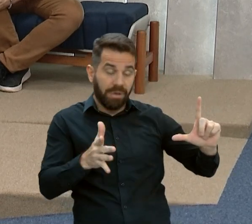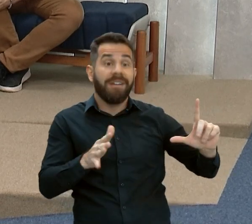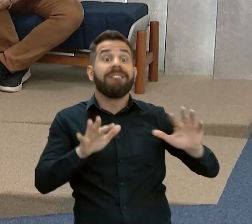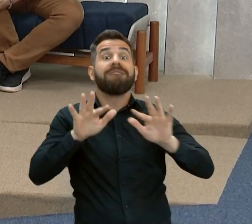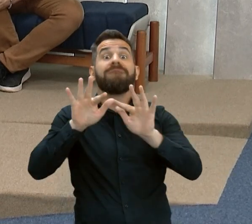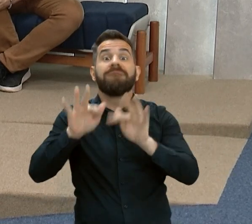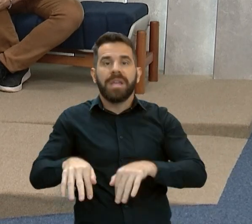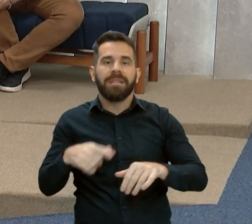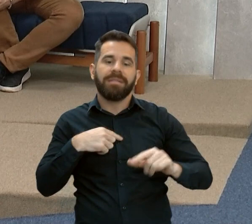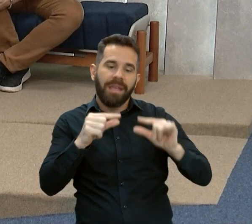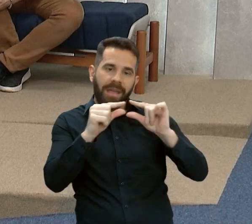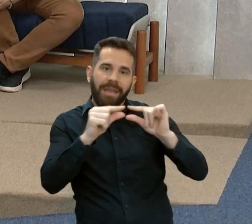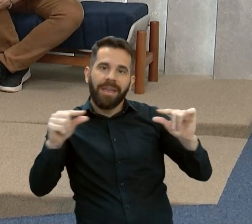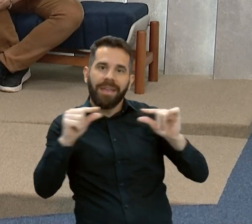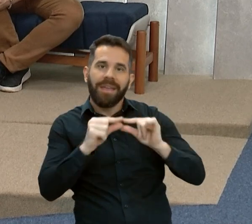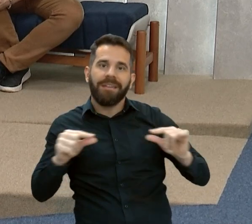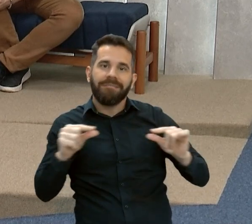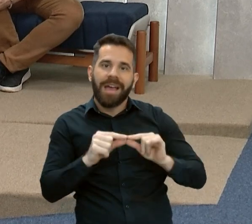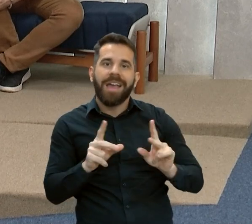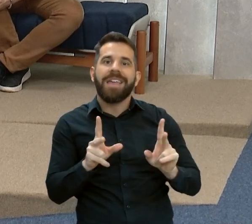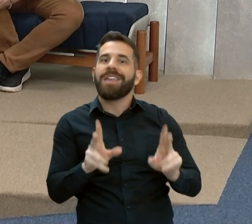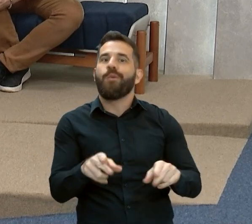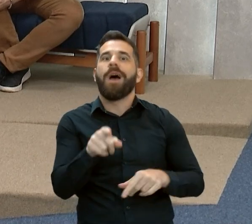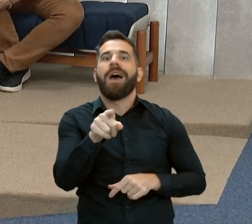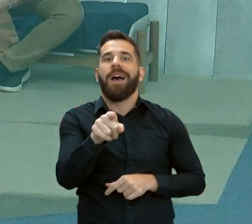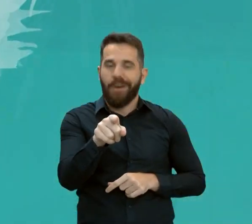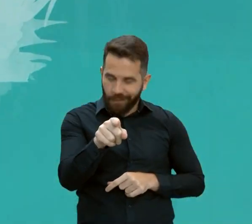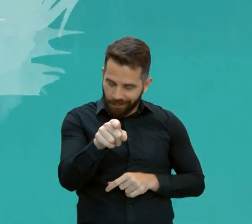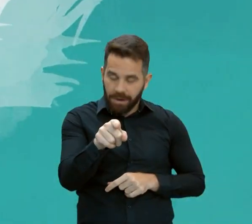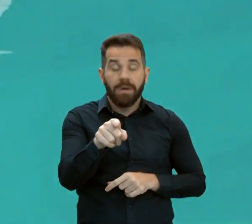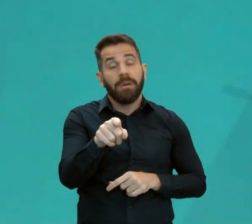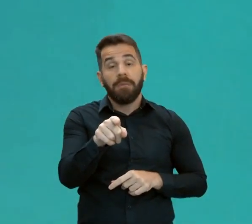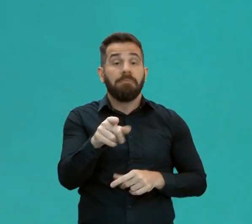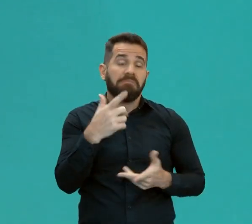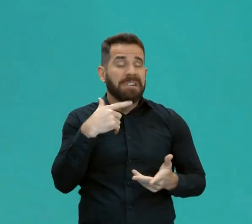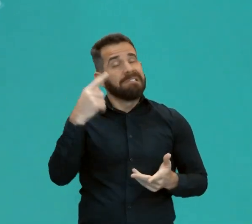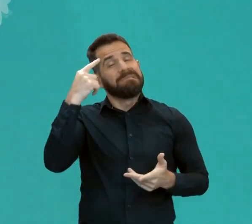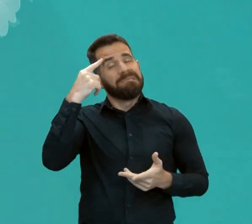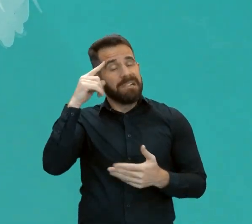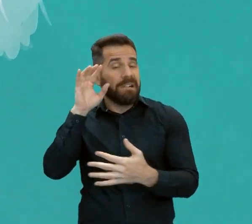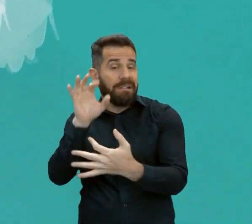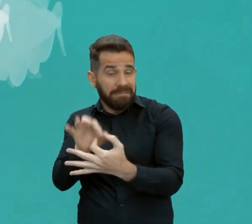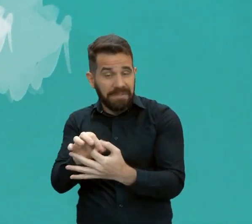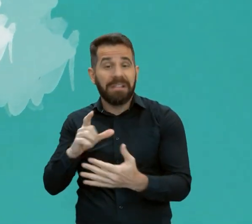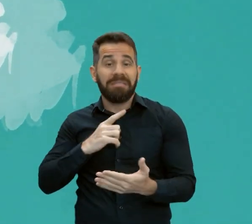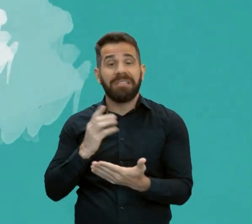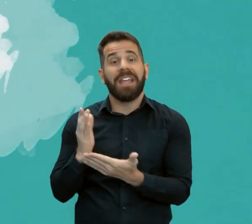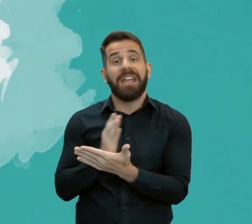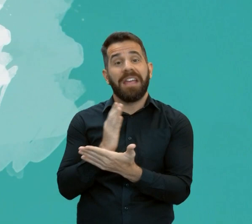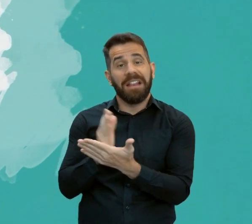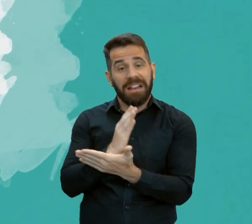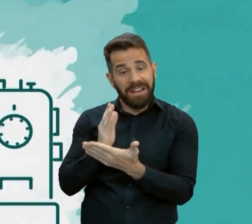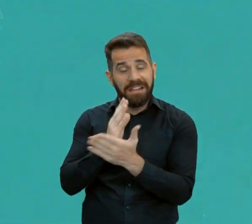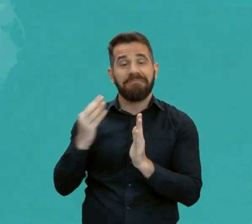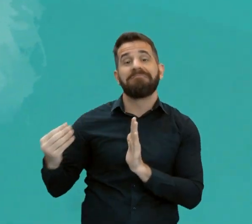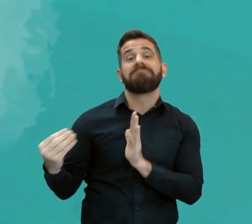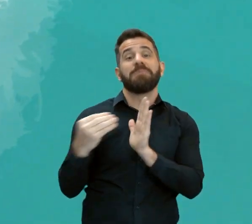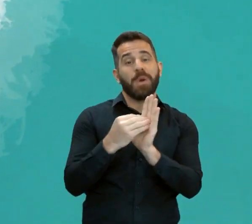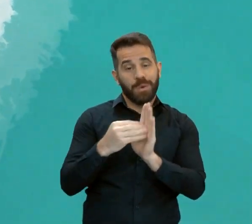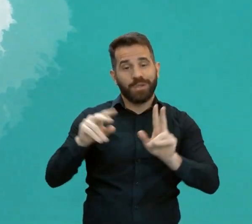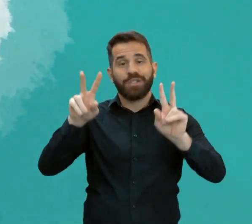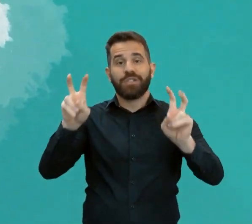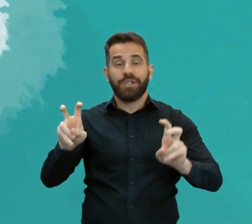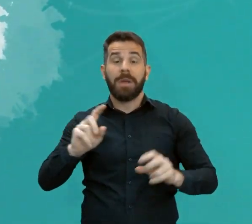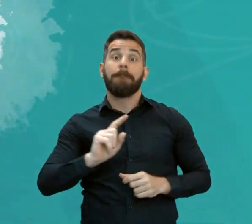invente, faça a diferença, né? Então aí ficou esse título, né? Repense, invente, faça a diferença. Então o primeiro refere à